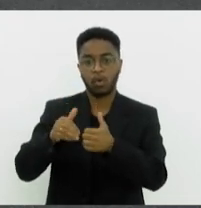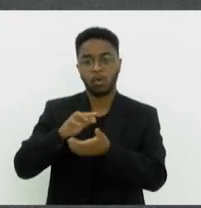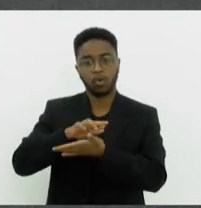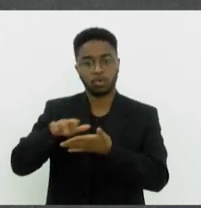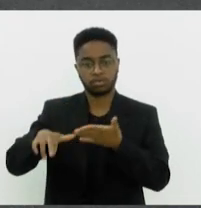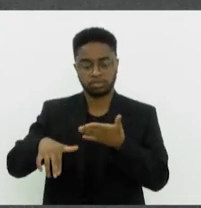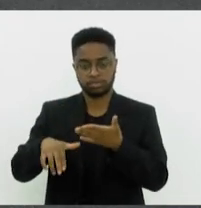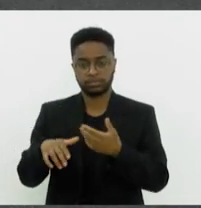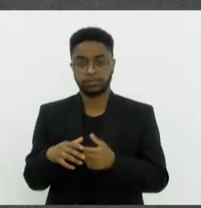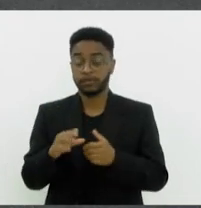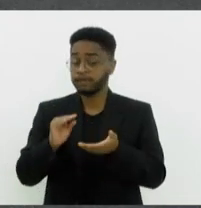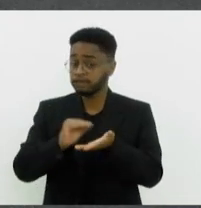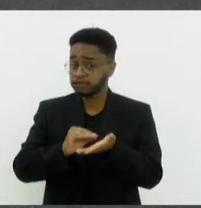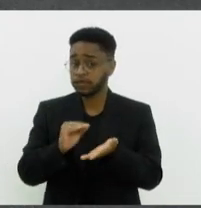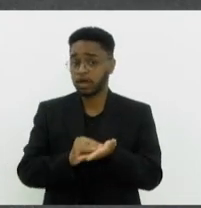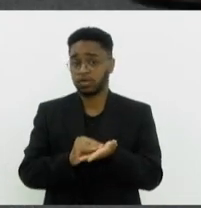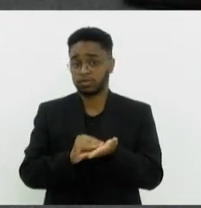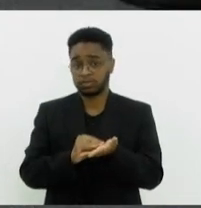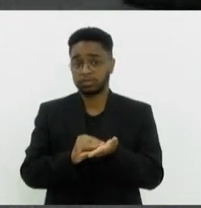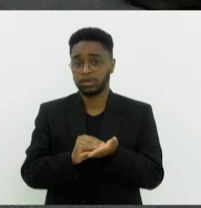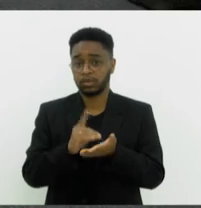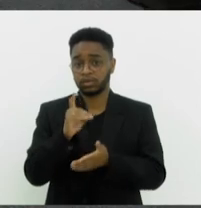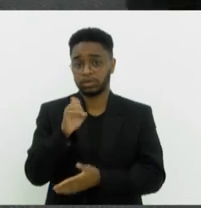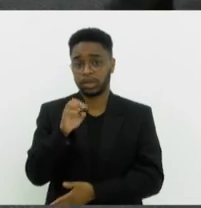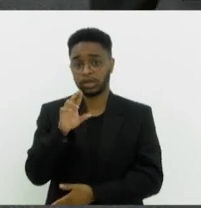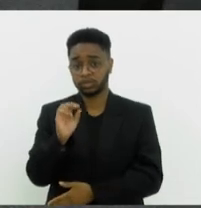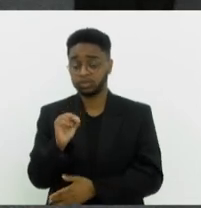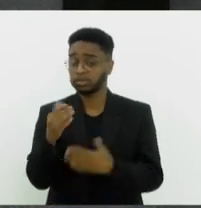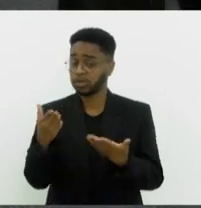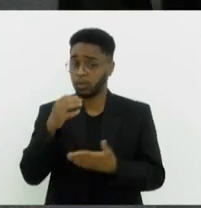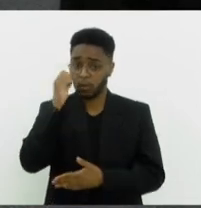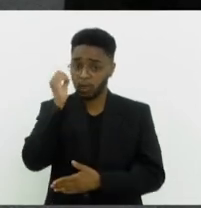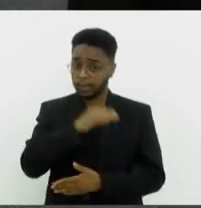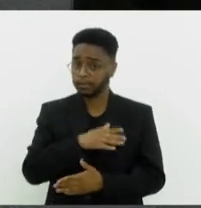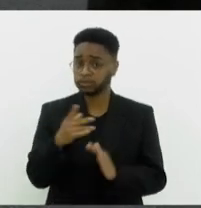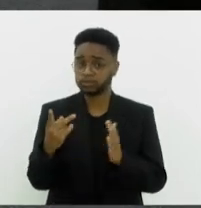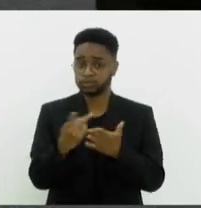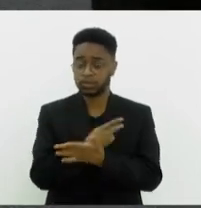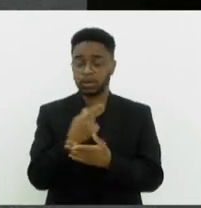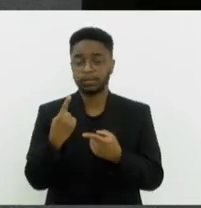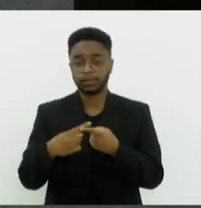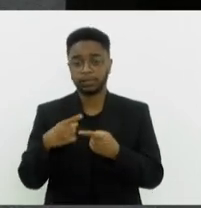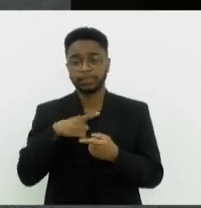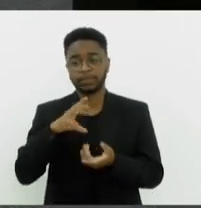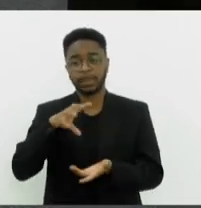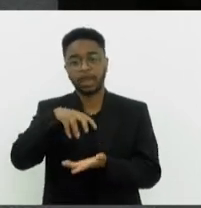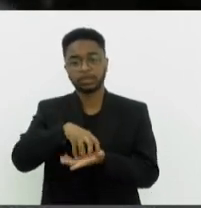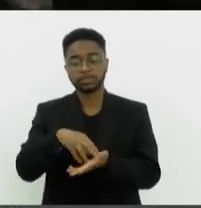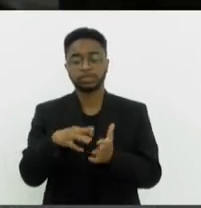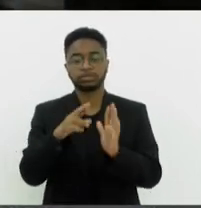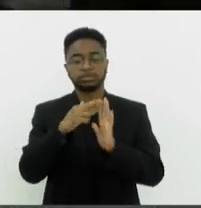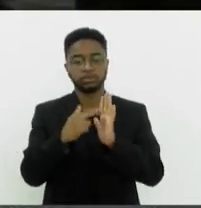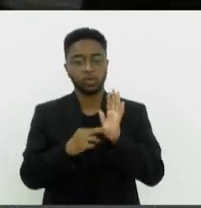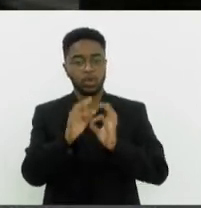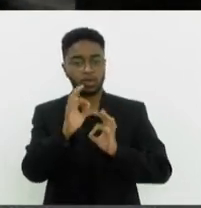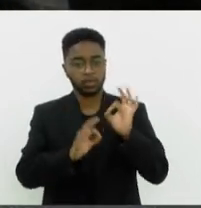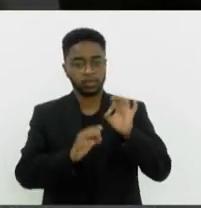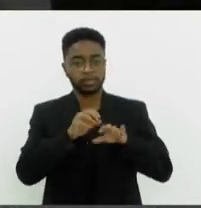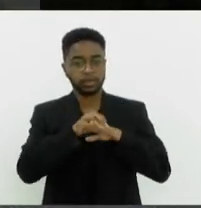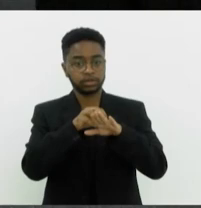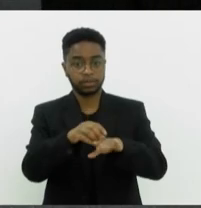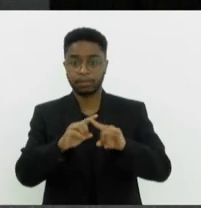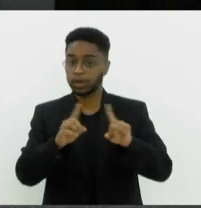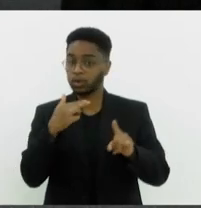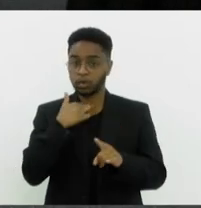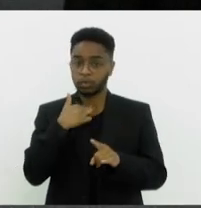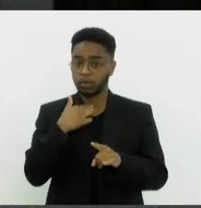no Detro. Então, isto é uma aberração. Tem agência reguladora de transporte, não pode ter